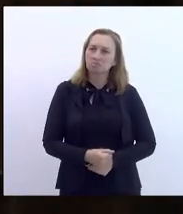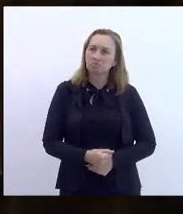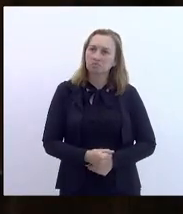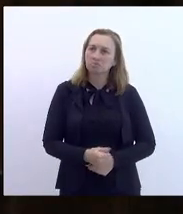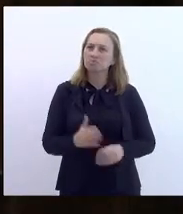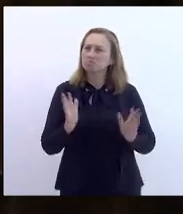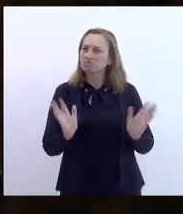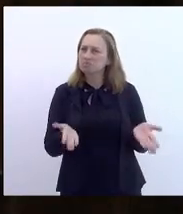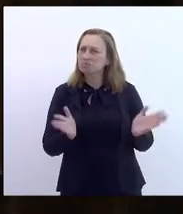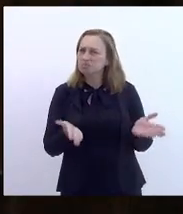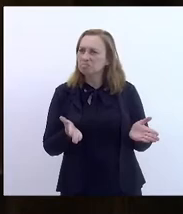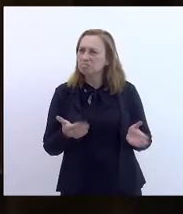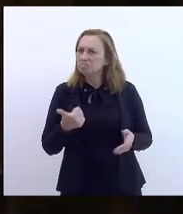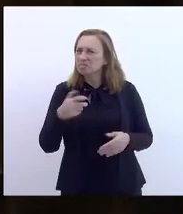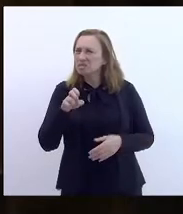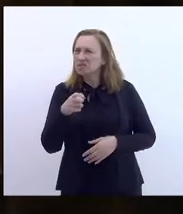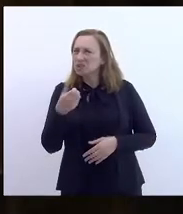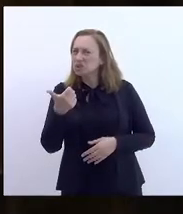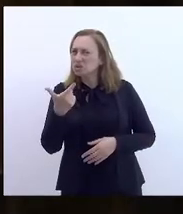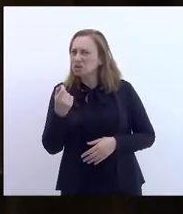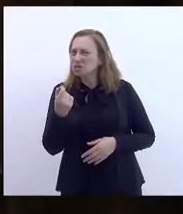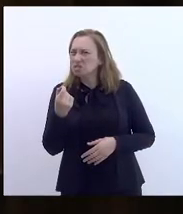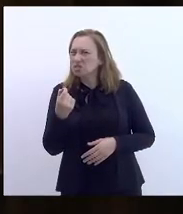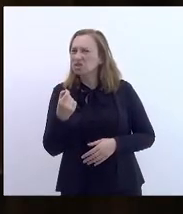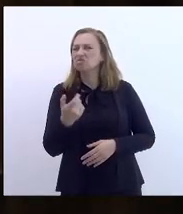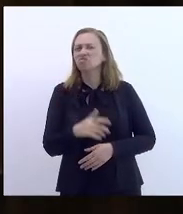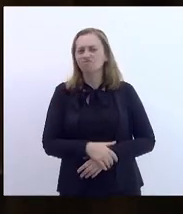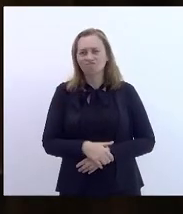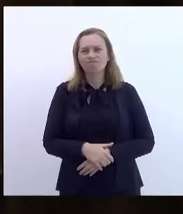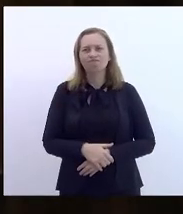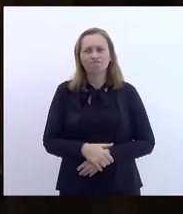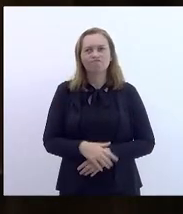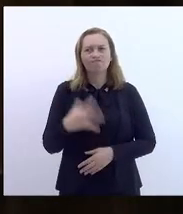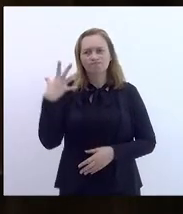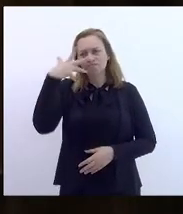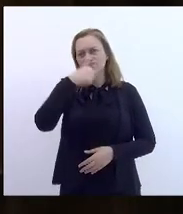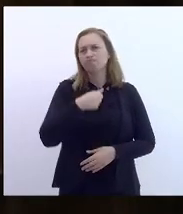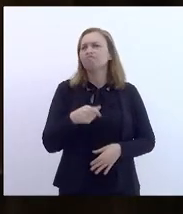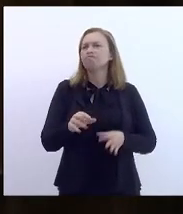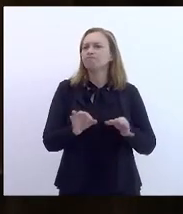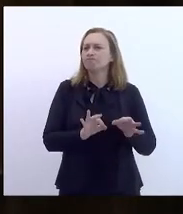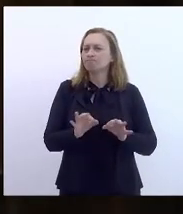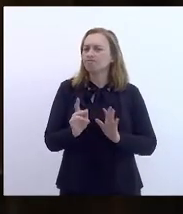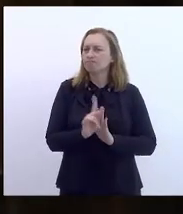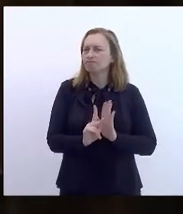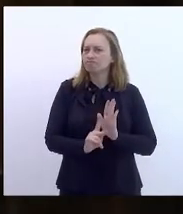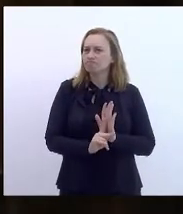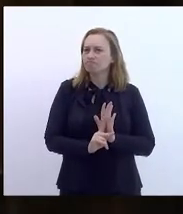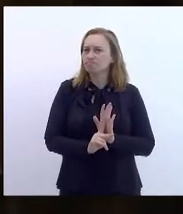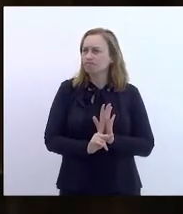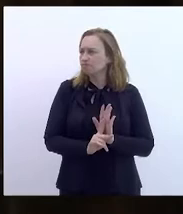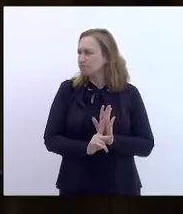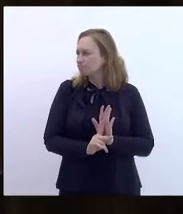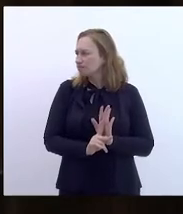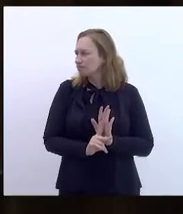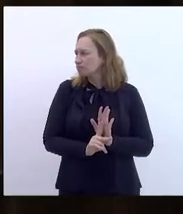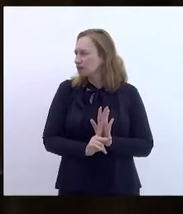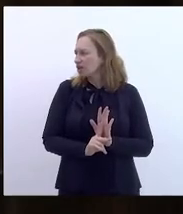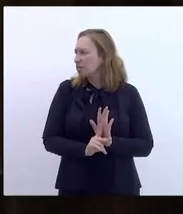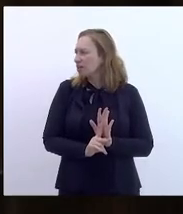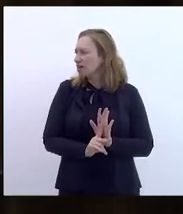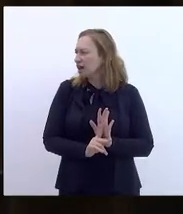para 15 ou 20 lado do conhecimento lindo projeto sabe-se quanto quantas temos Jacarezinho